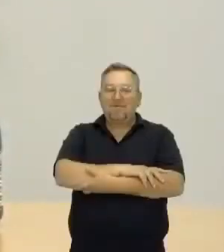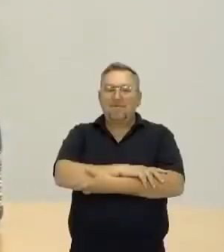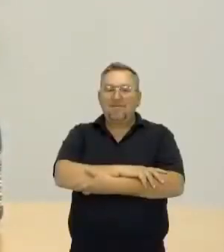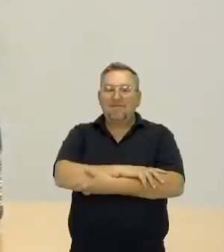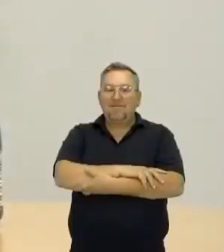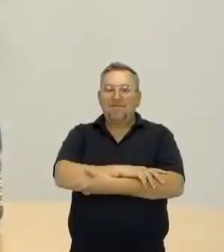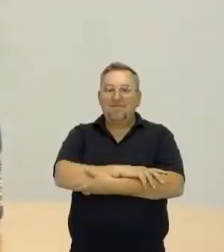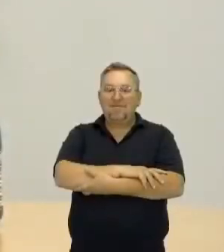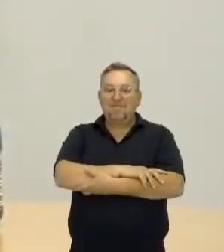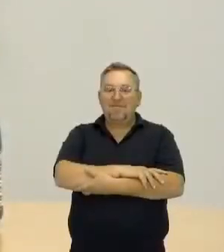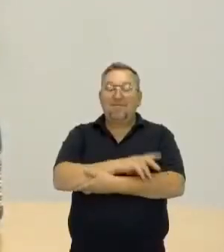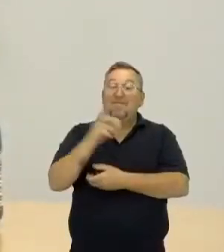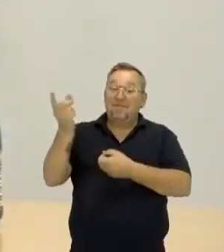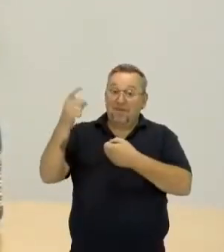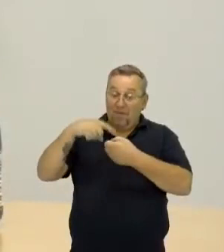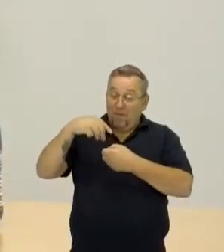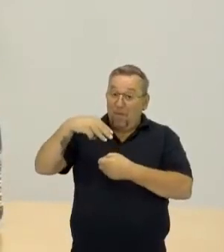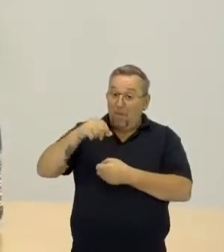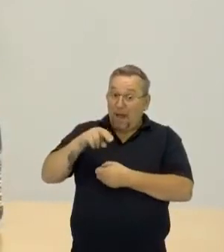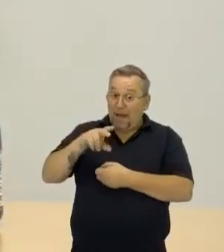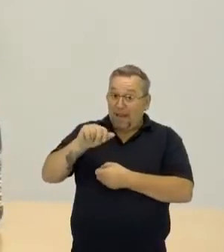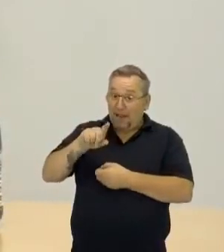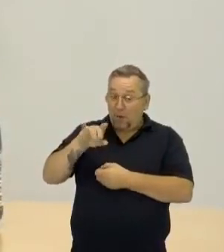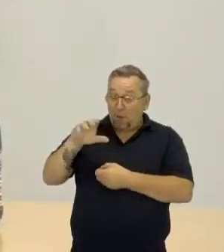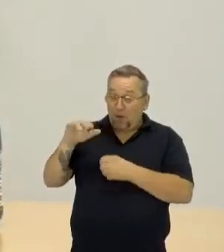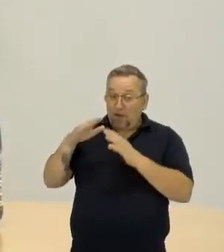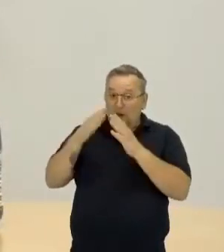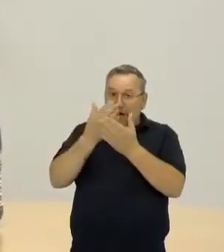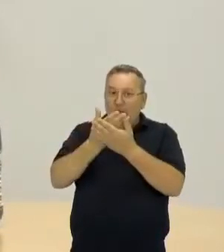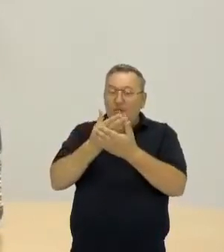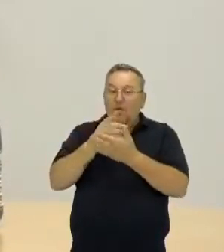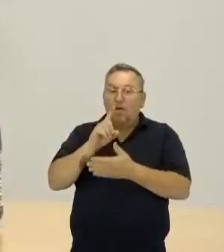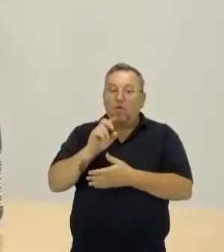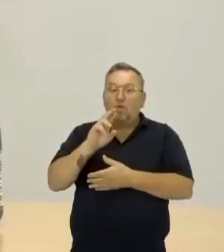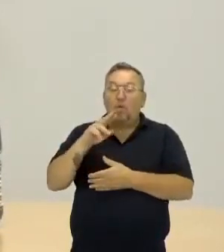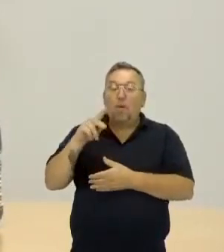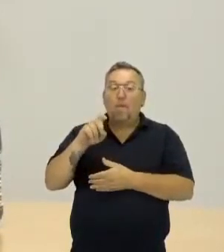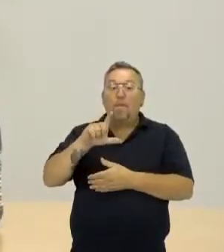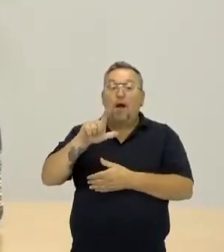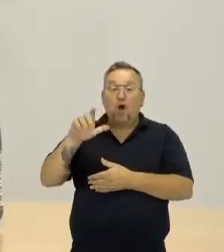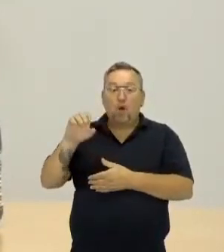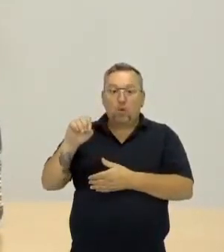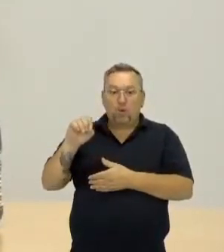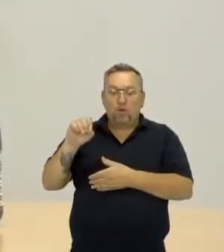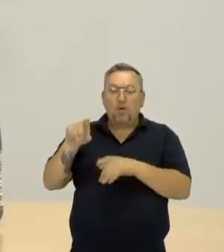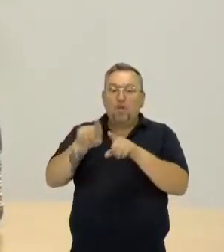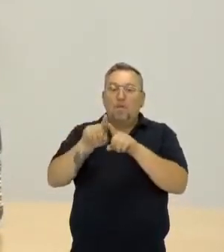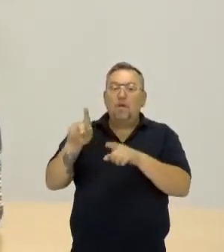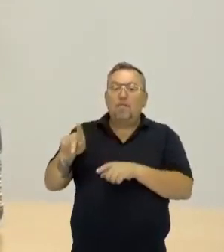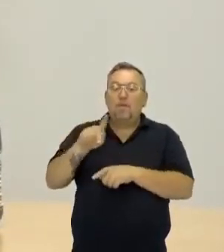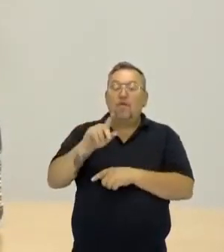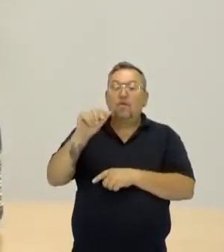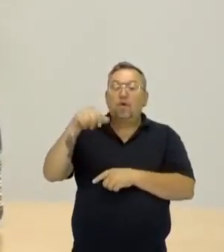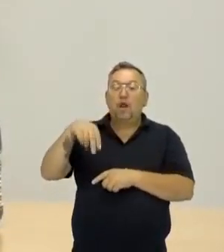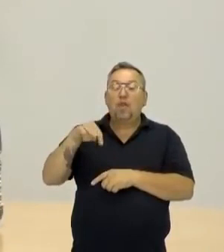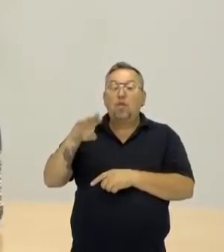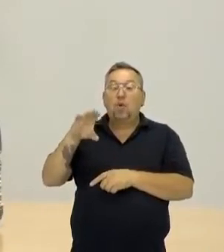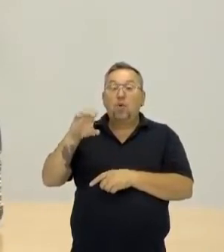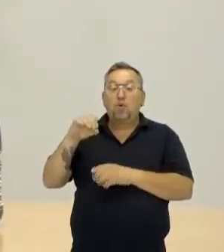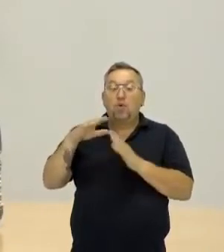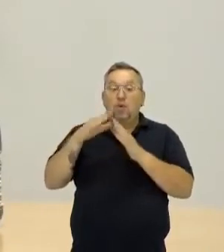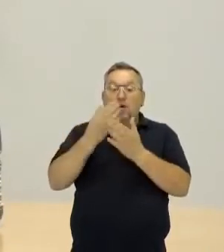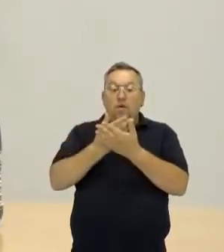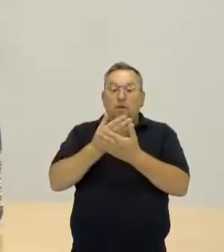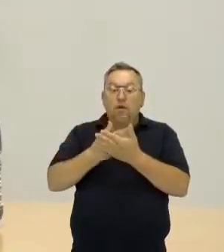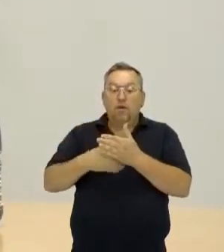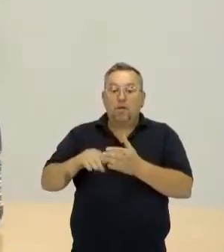Voltamos aqui, Jonas, com a Maria Luísa, da Escola Dr. Cláudio de Souza Lutécia. Os alunos do professor Antônio, da Escola